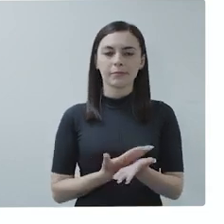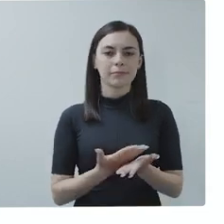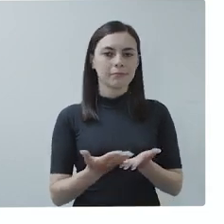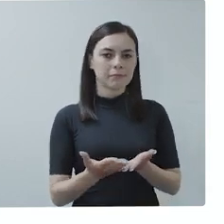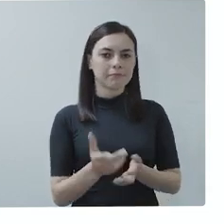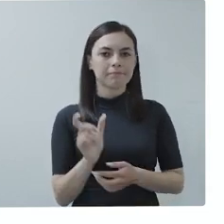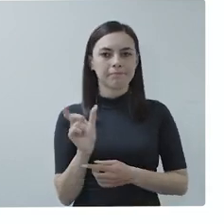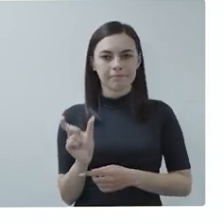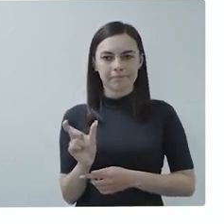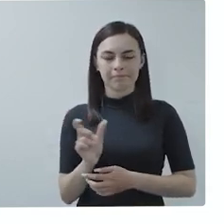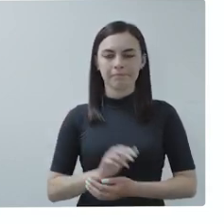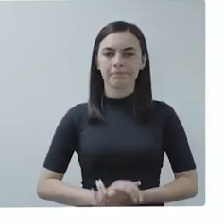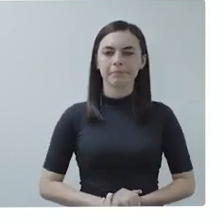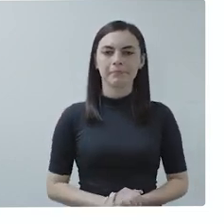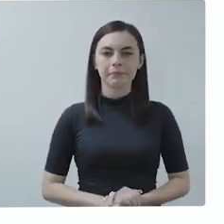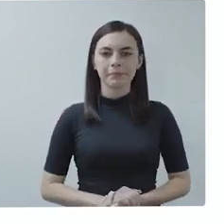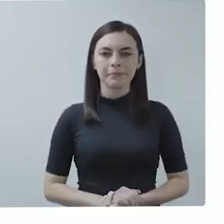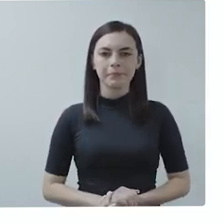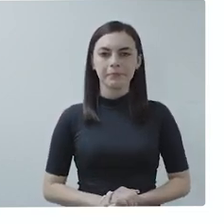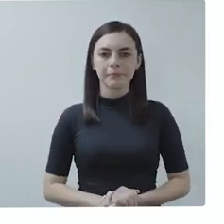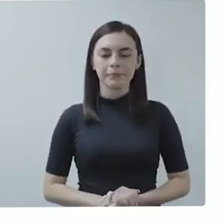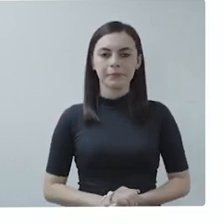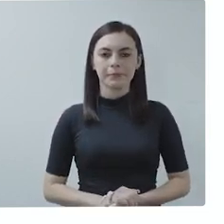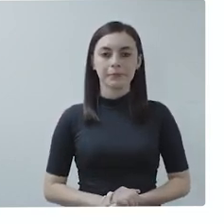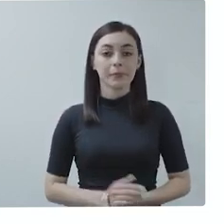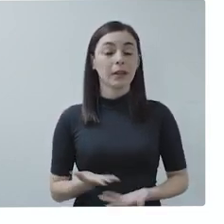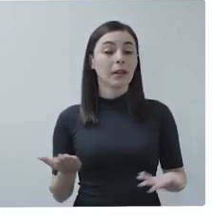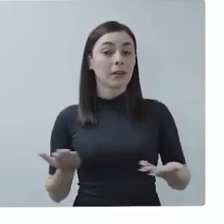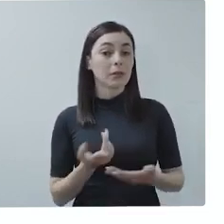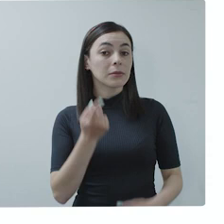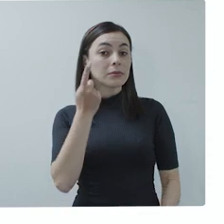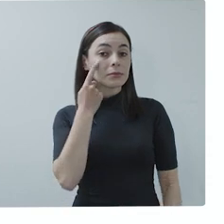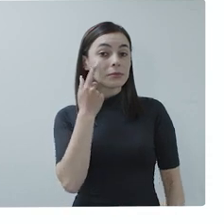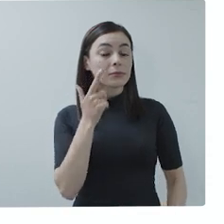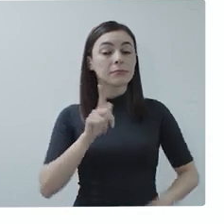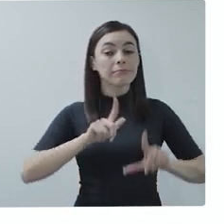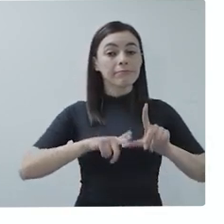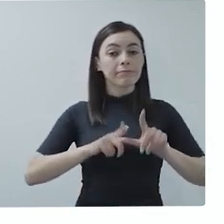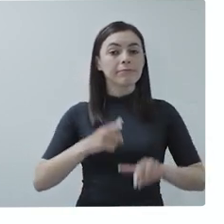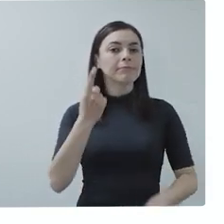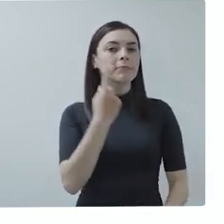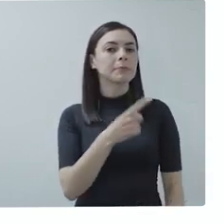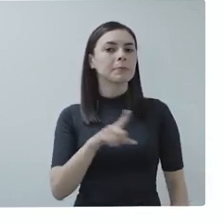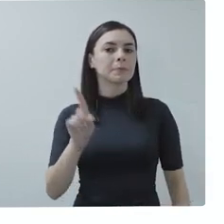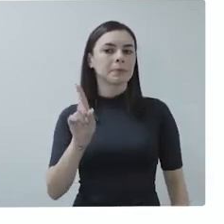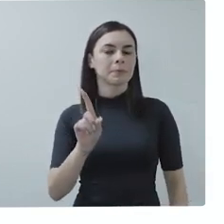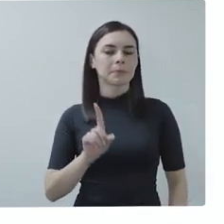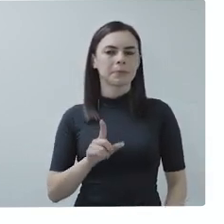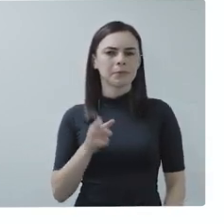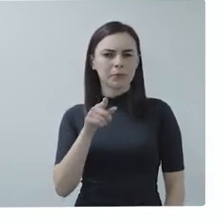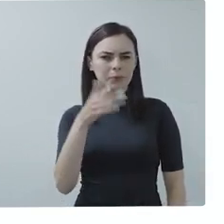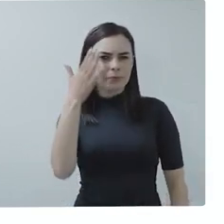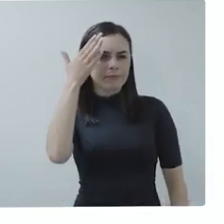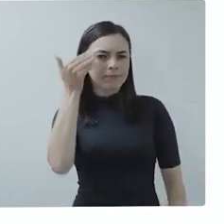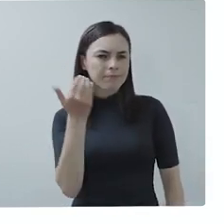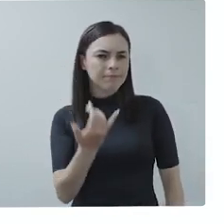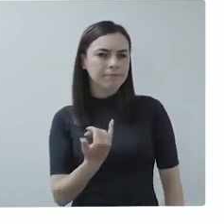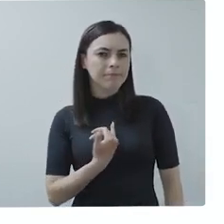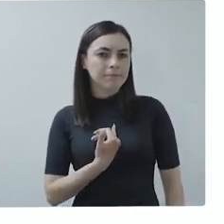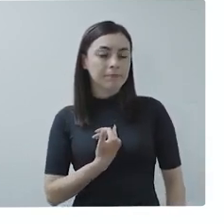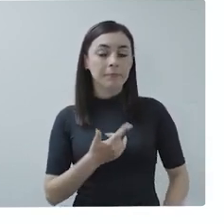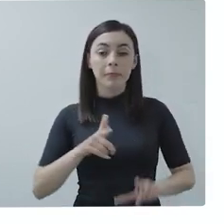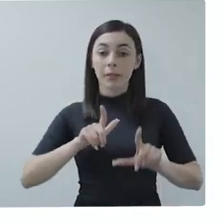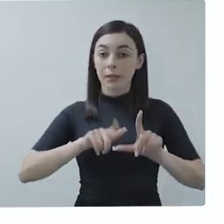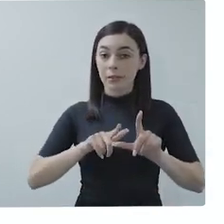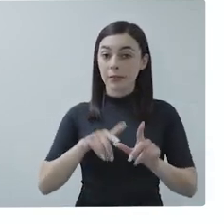inicial da palavra jogo. Agora nós temos que ver qual é a letra final da palavra jogo. Vocês sabem me dizer?